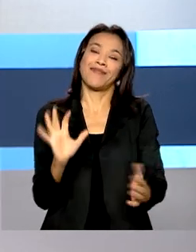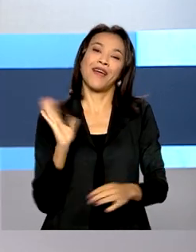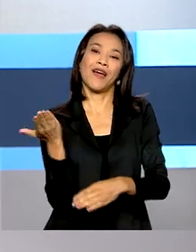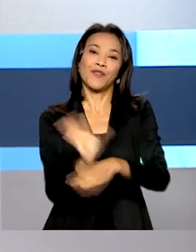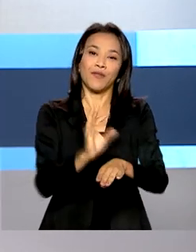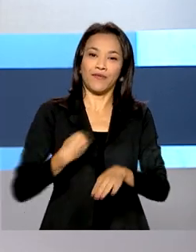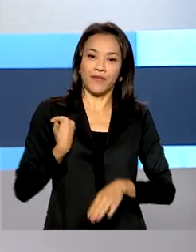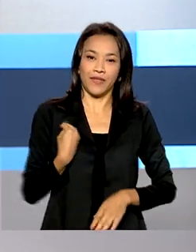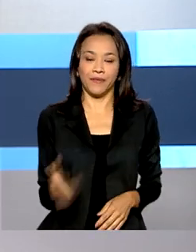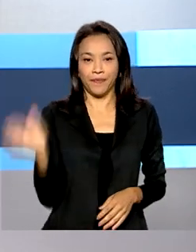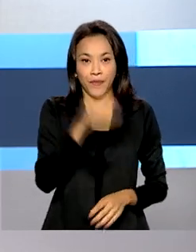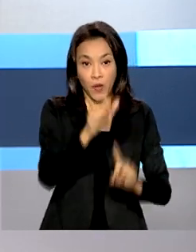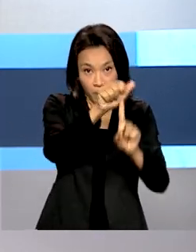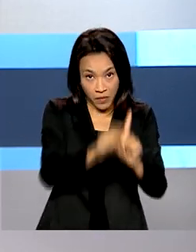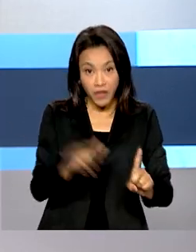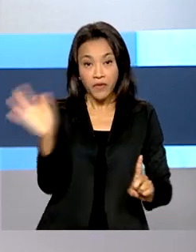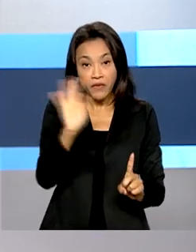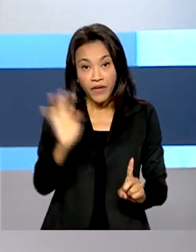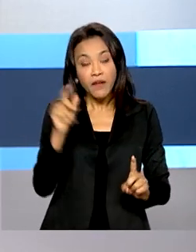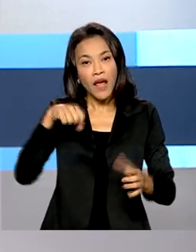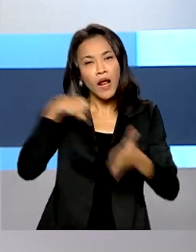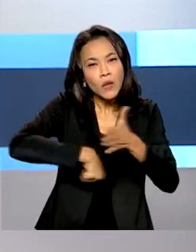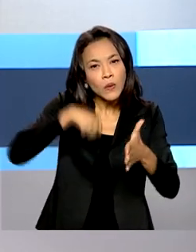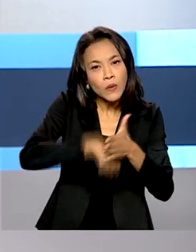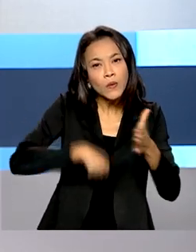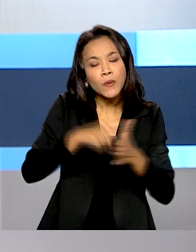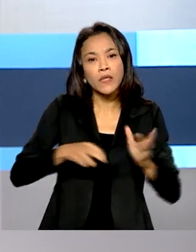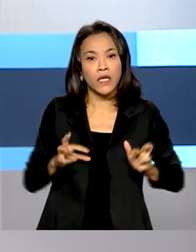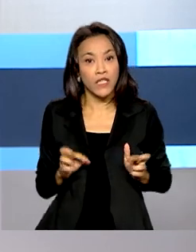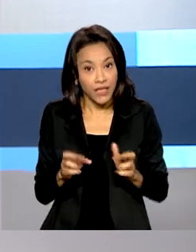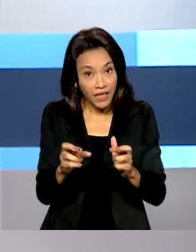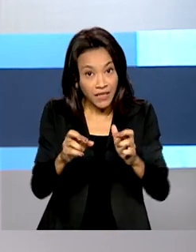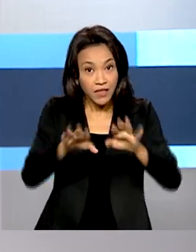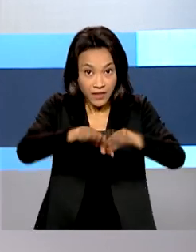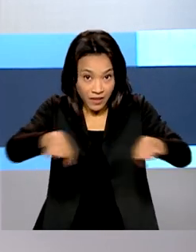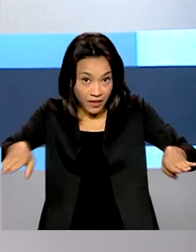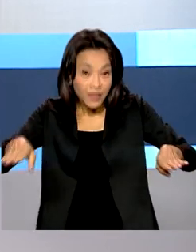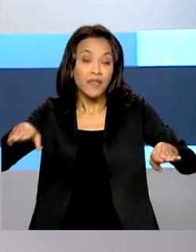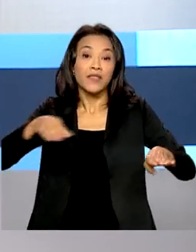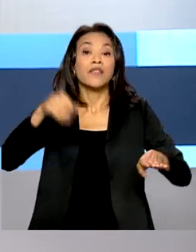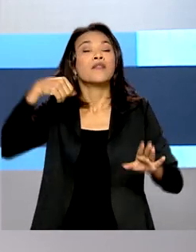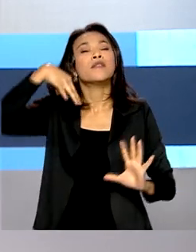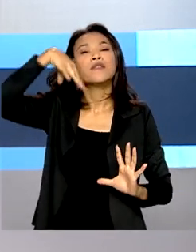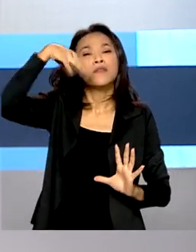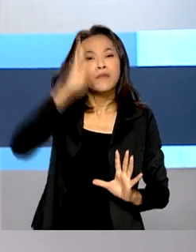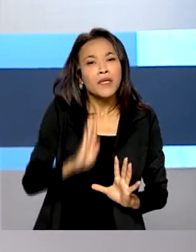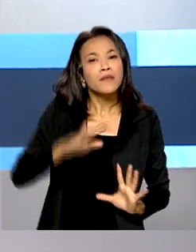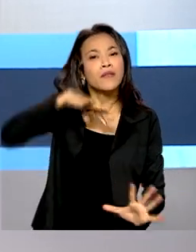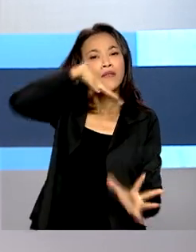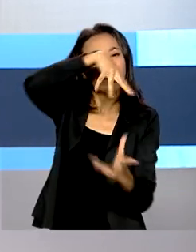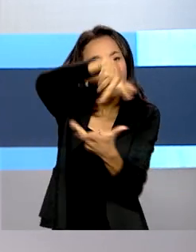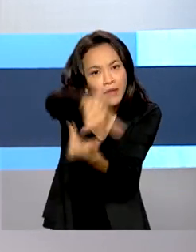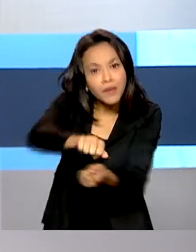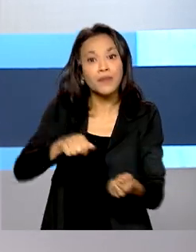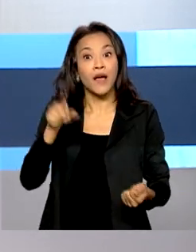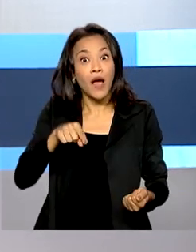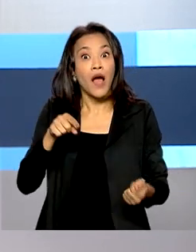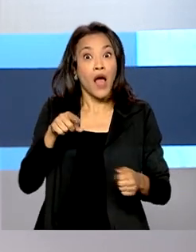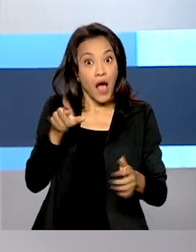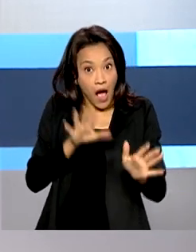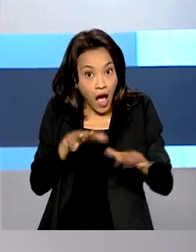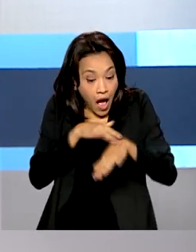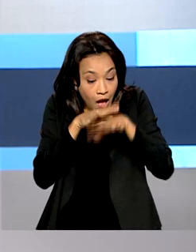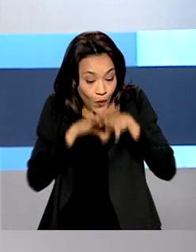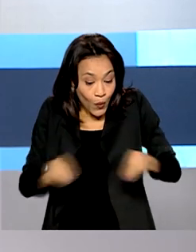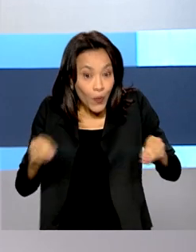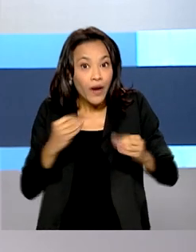Fevereiro é o mês da luta contra o câncer infanto-juvenil no Brasil e no mundo. A prevenção é essencial e as chances de cura aumentam